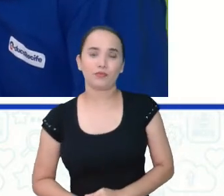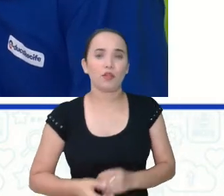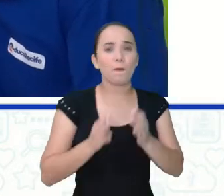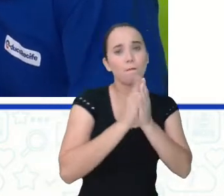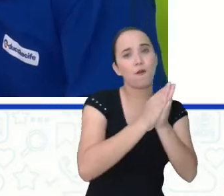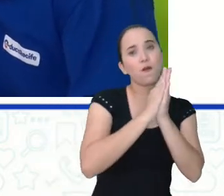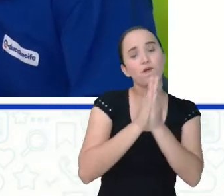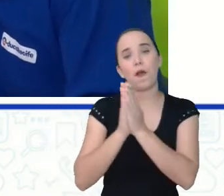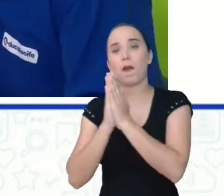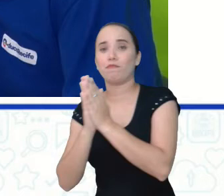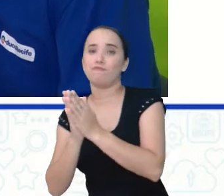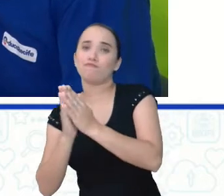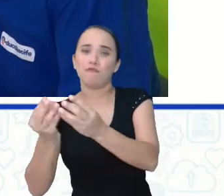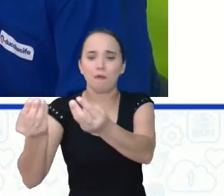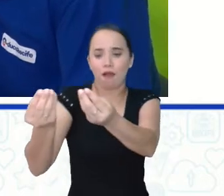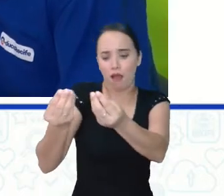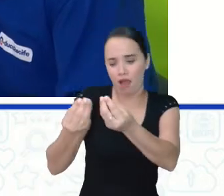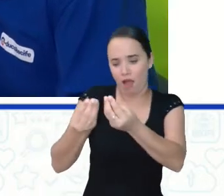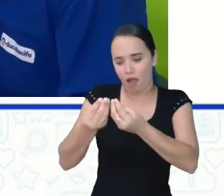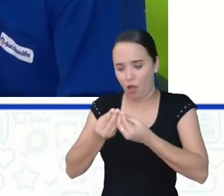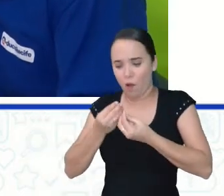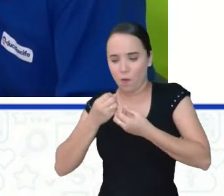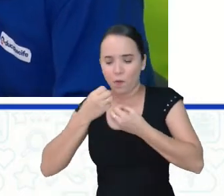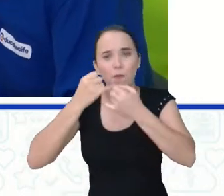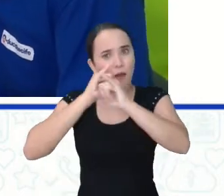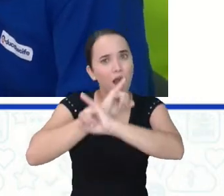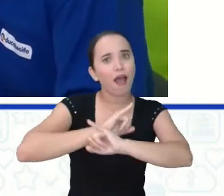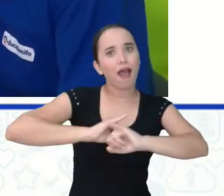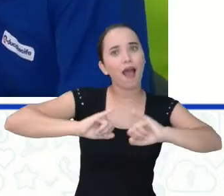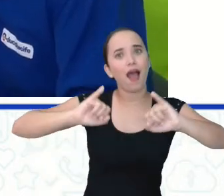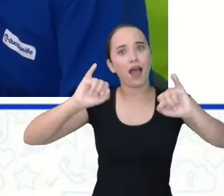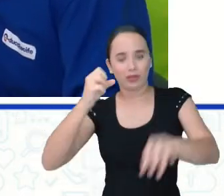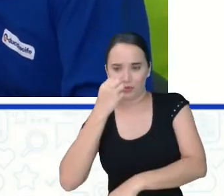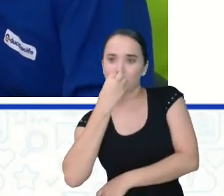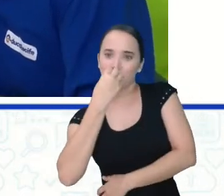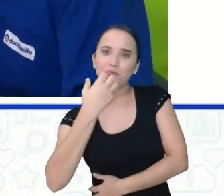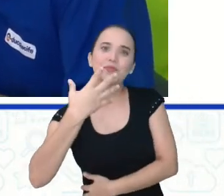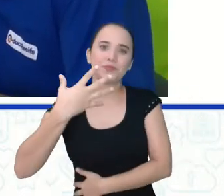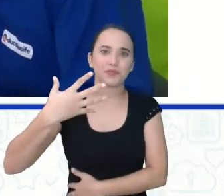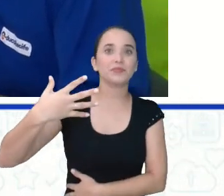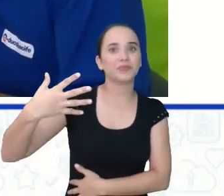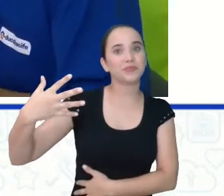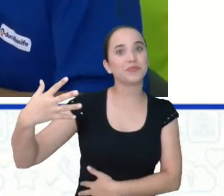Por favor, me traga uma notícia boa.